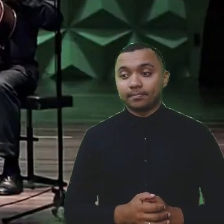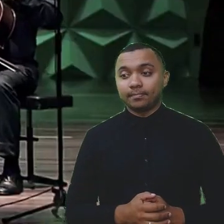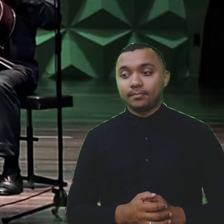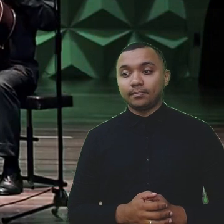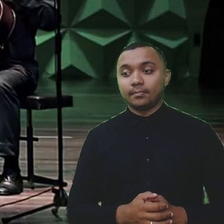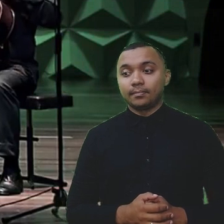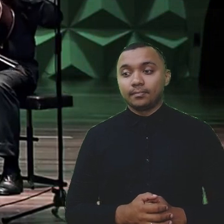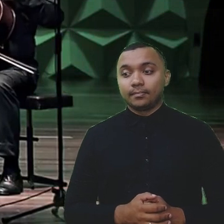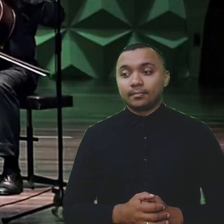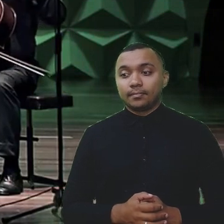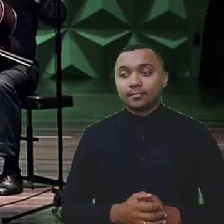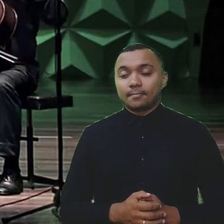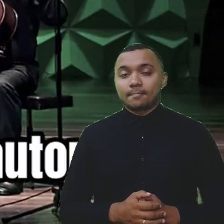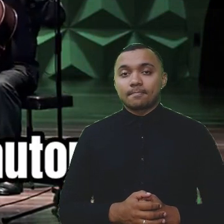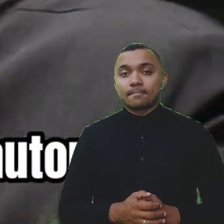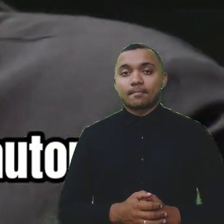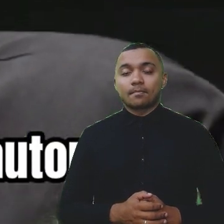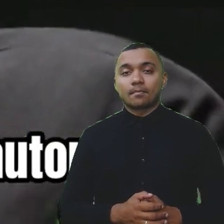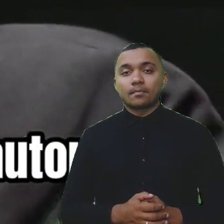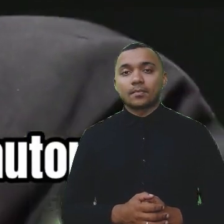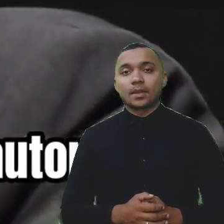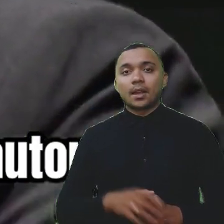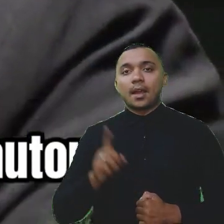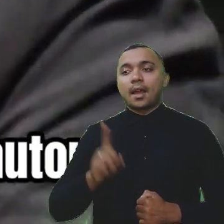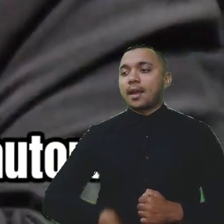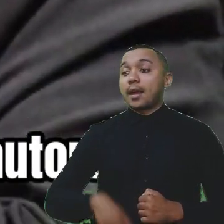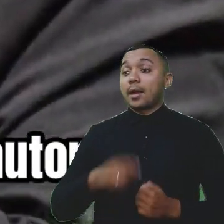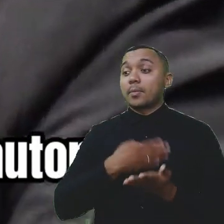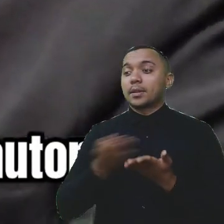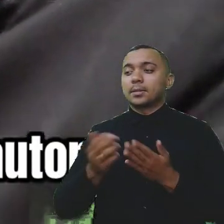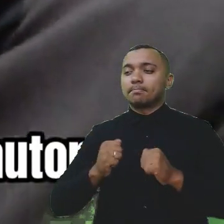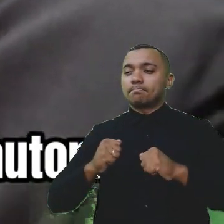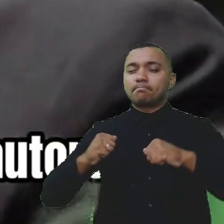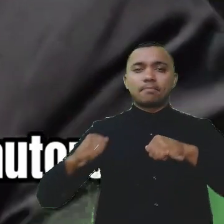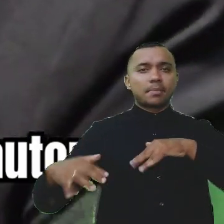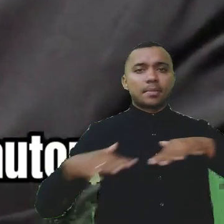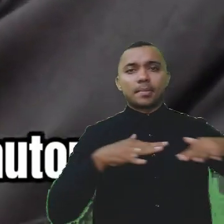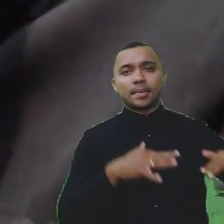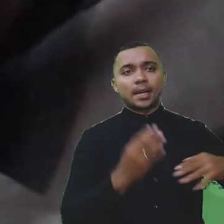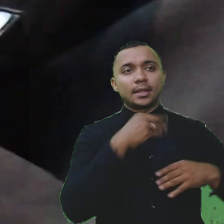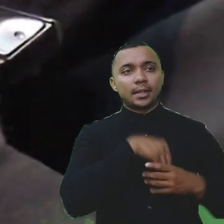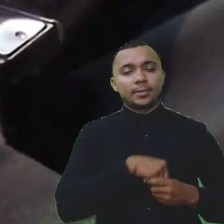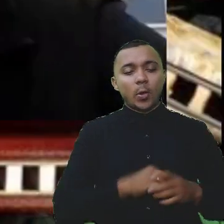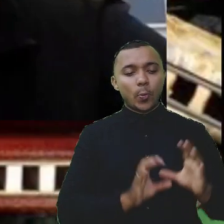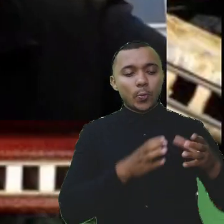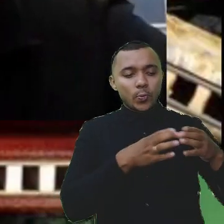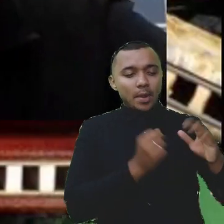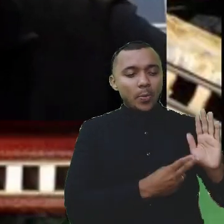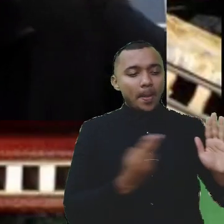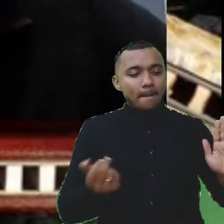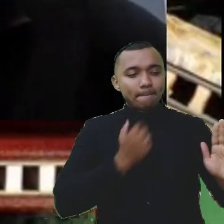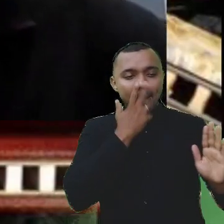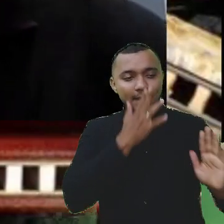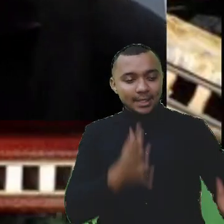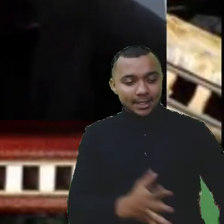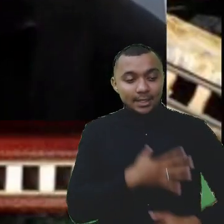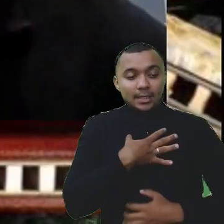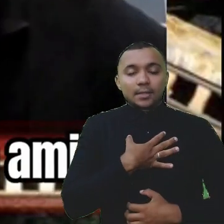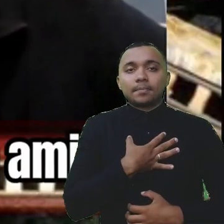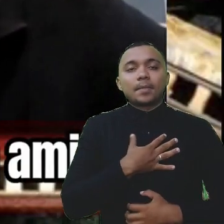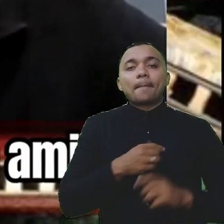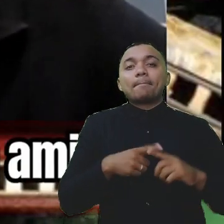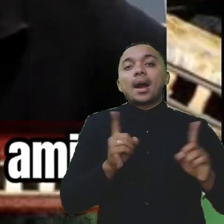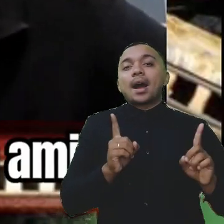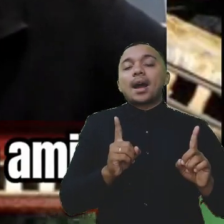acho que é o que move muito trabalhar com os nossos autores. É esse pertencimento. E aí, o que